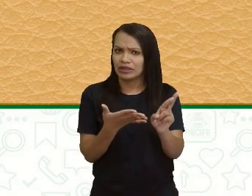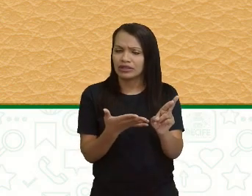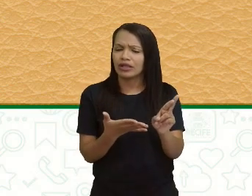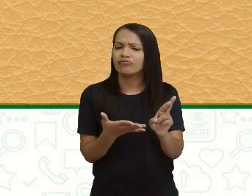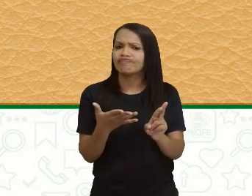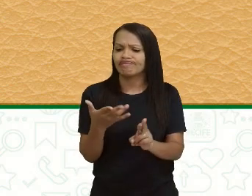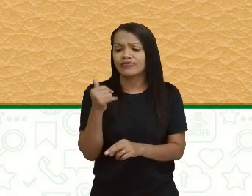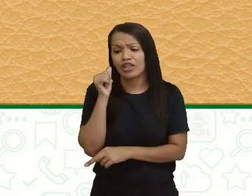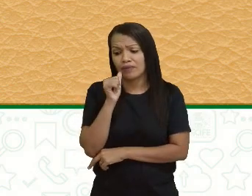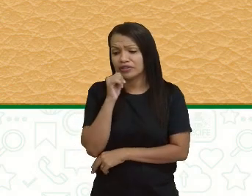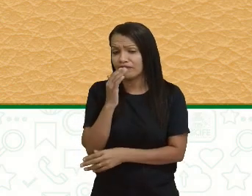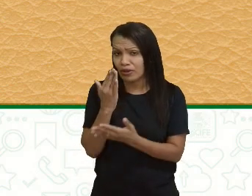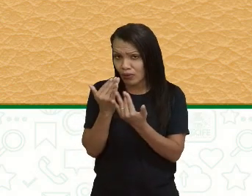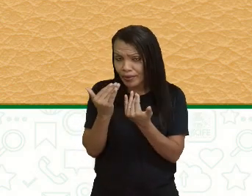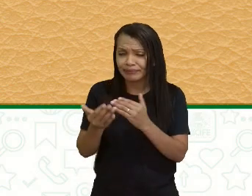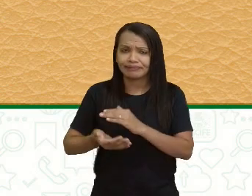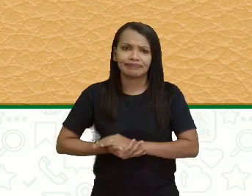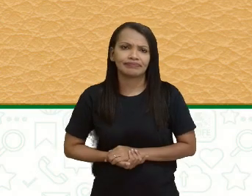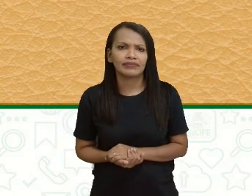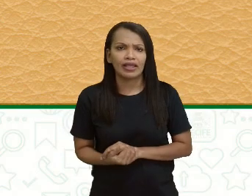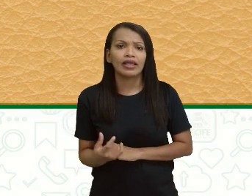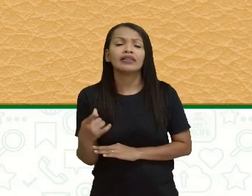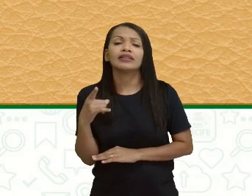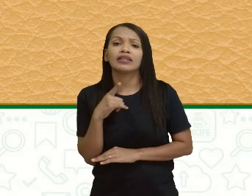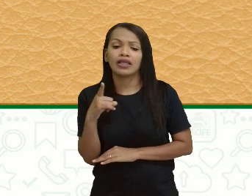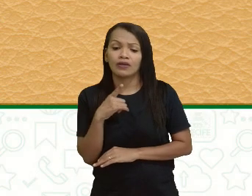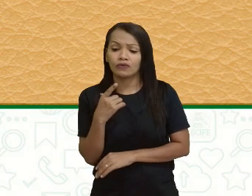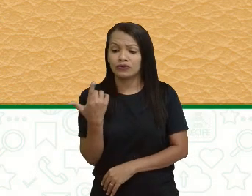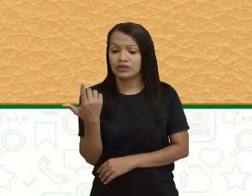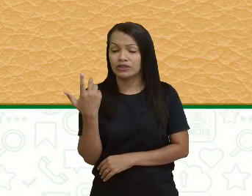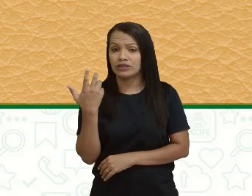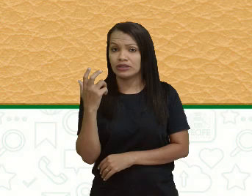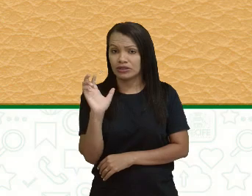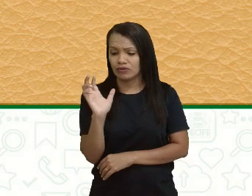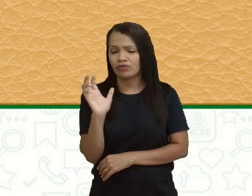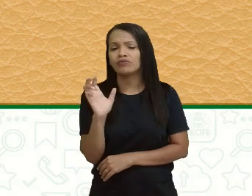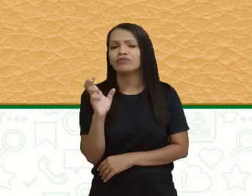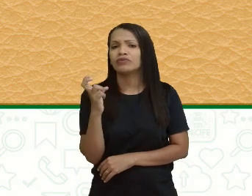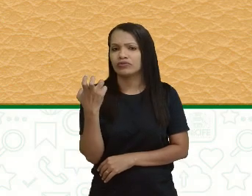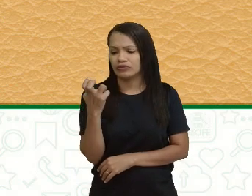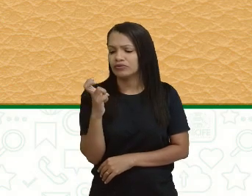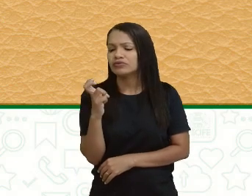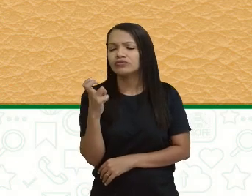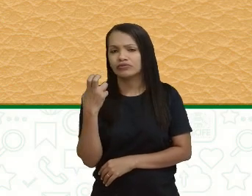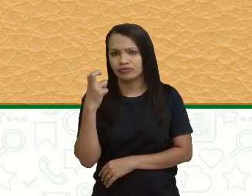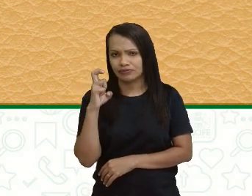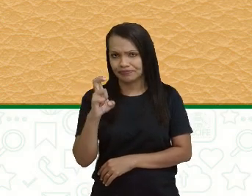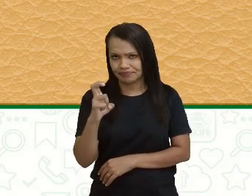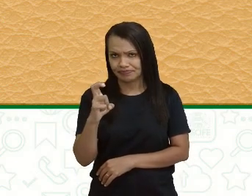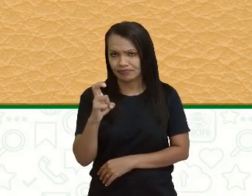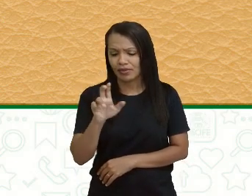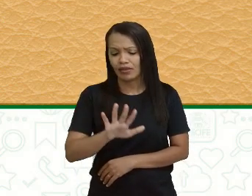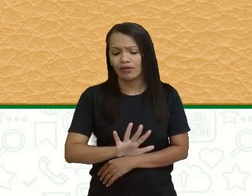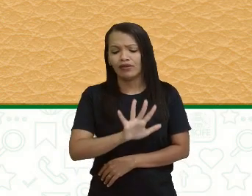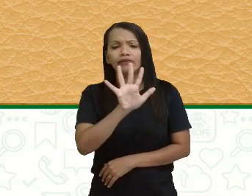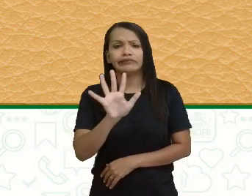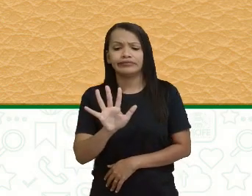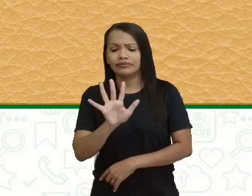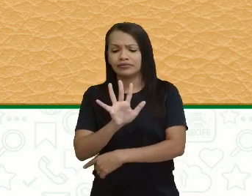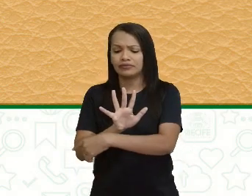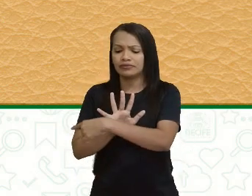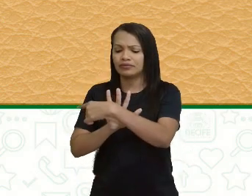tenho ali na figura 5 partes, né? E dessas 5 partes,